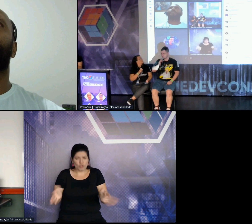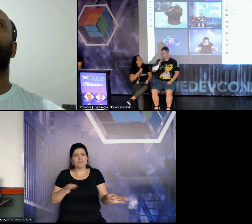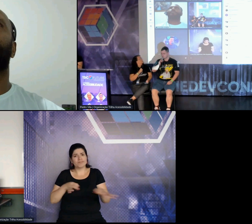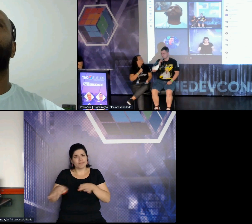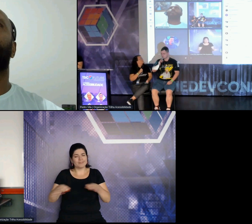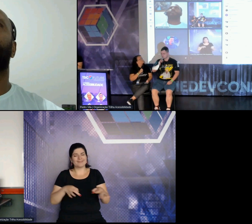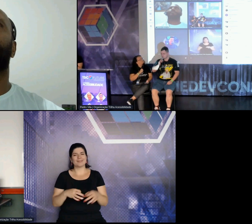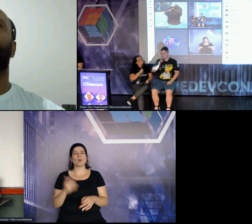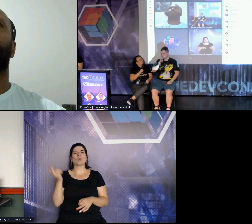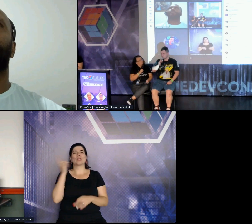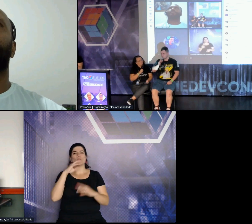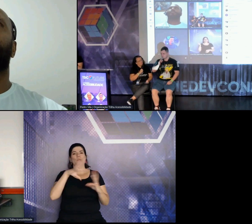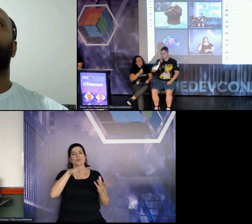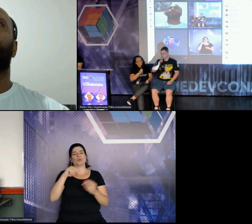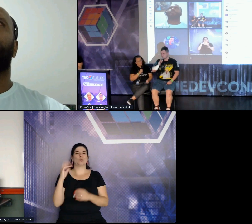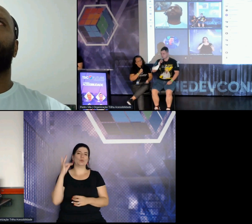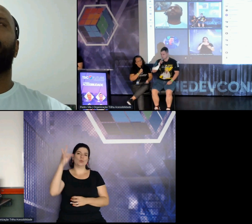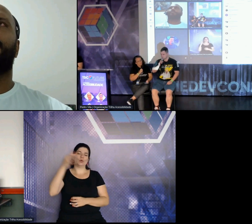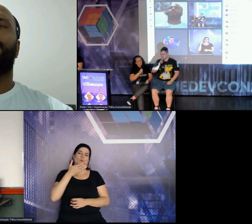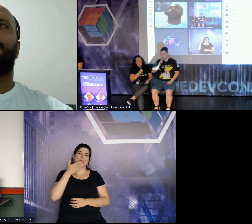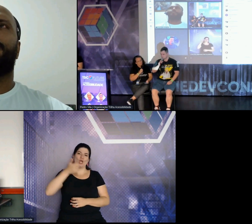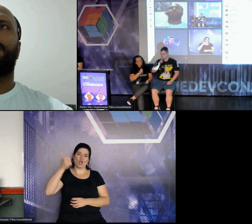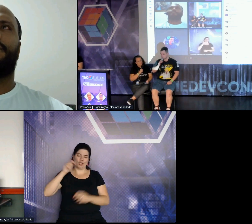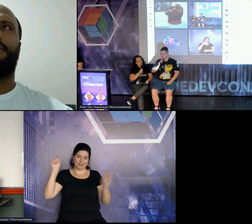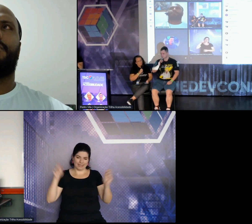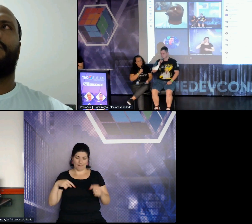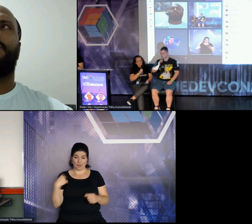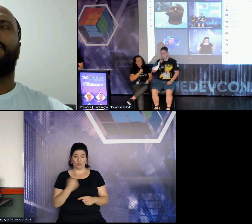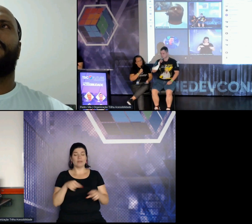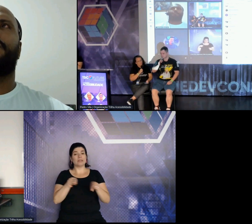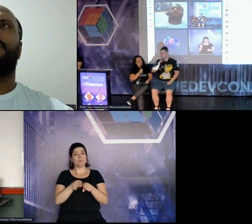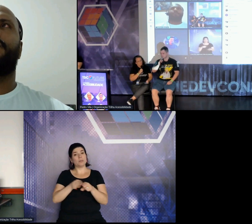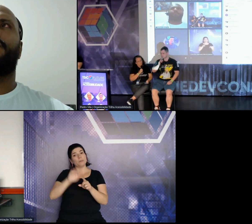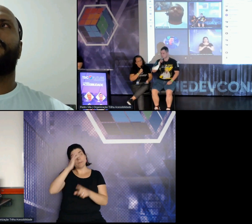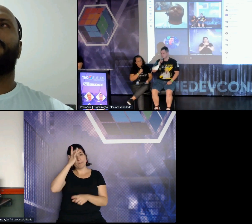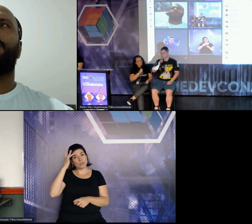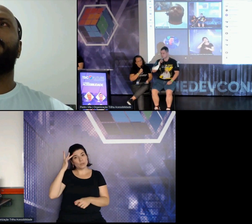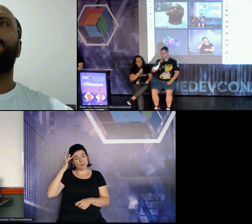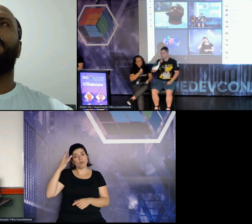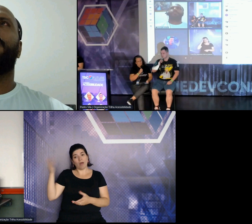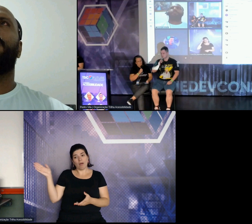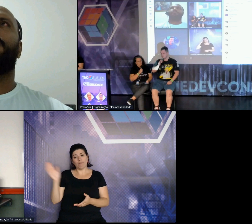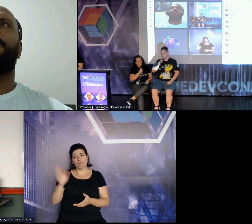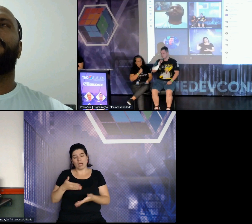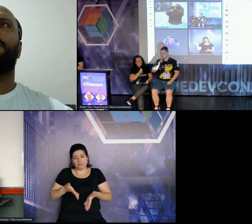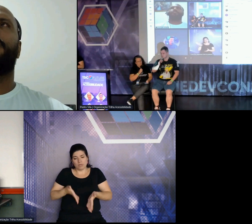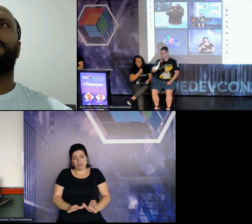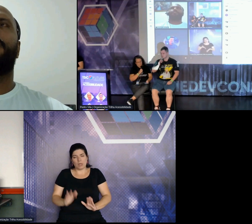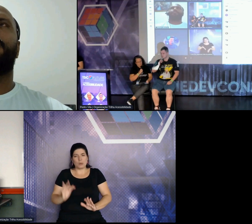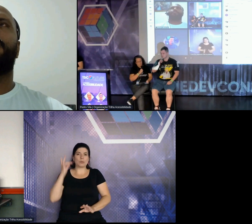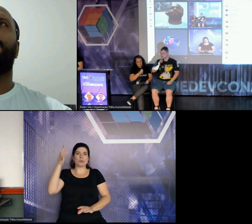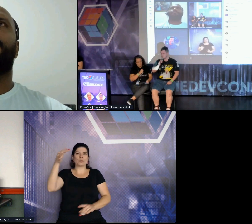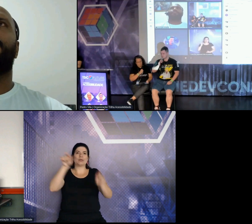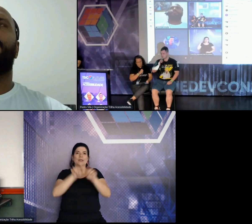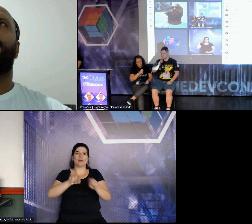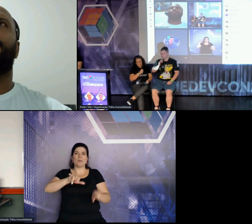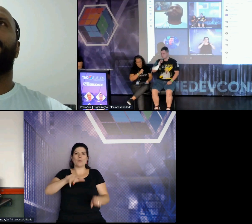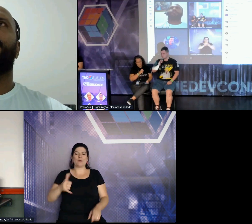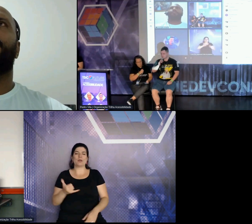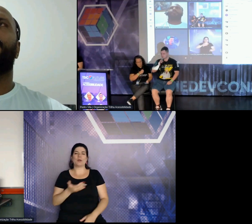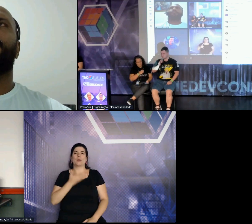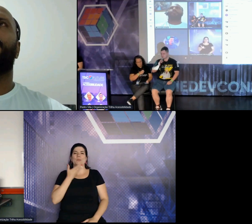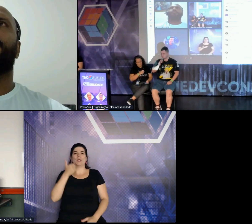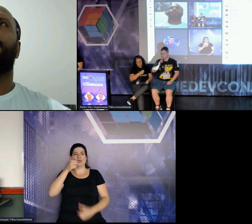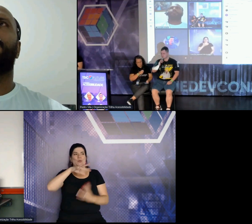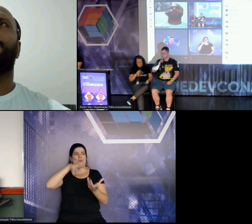só um mundo melhor agora para a gente, mas sim para as pessoas que estão por vir também. Então, a gente tem que pensar, quando a